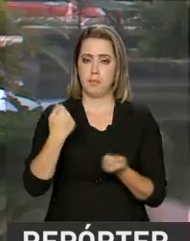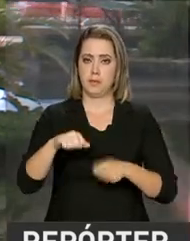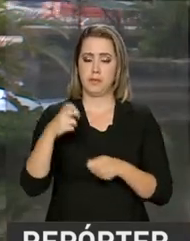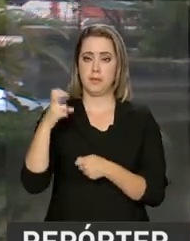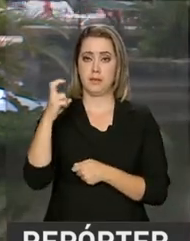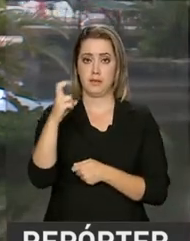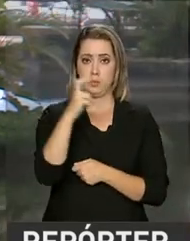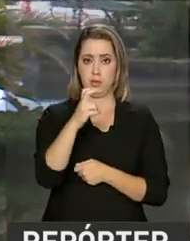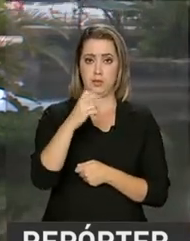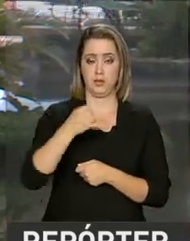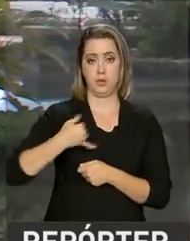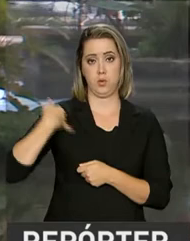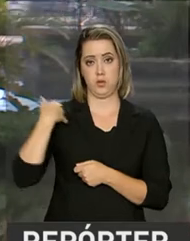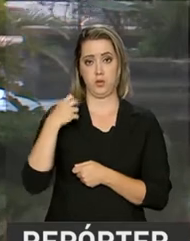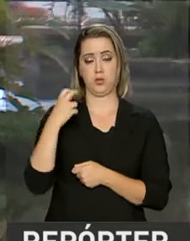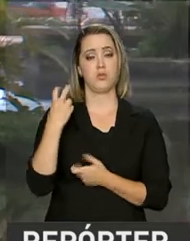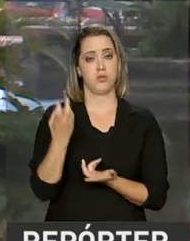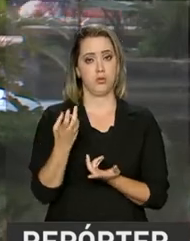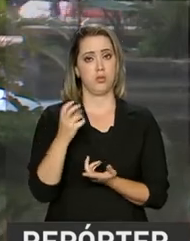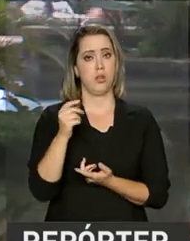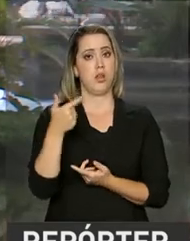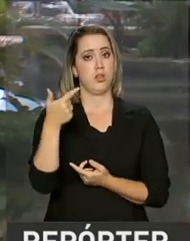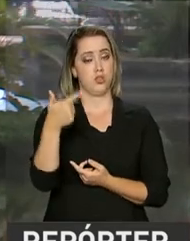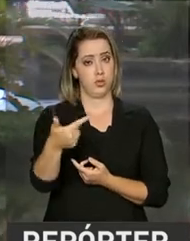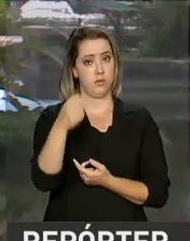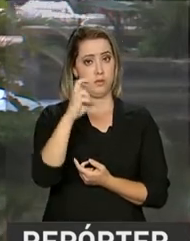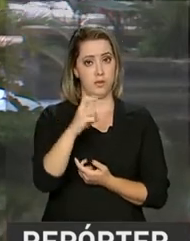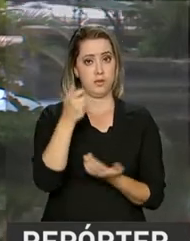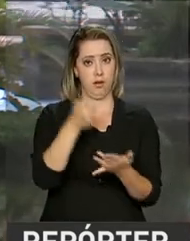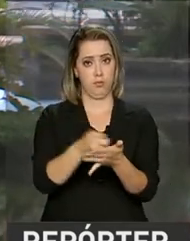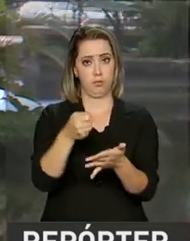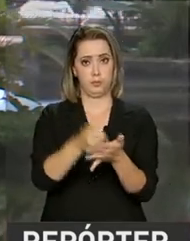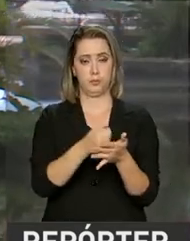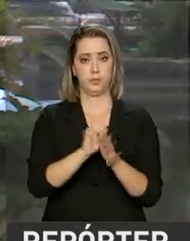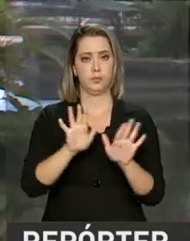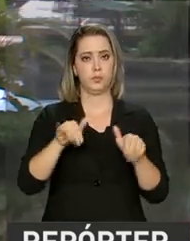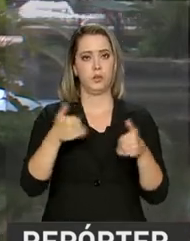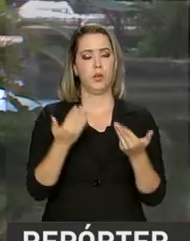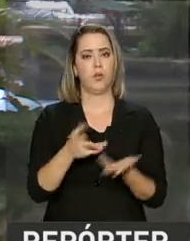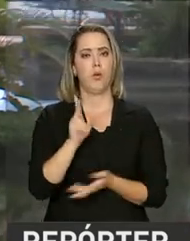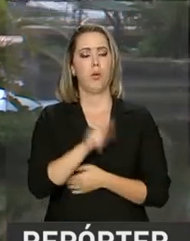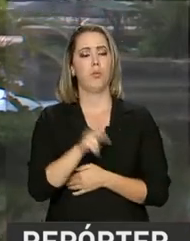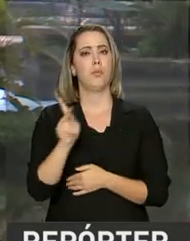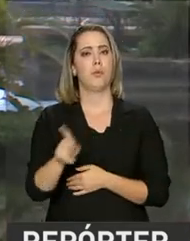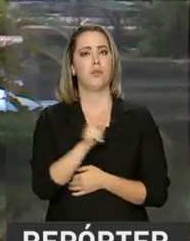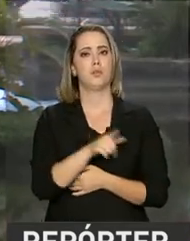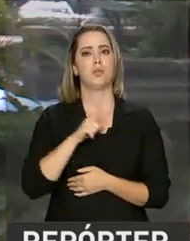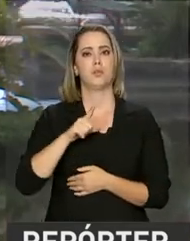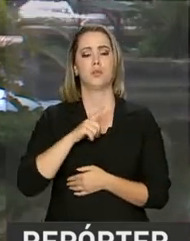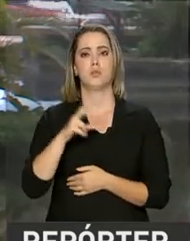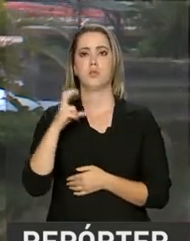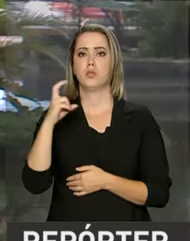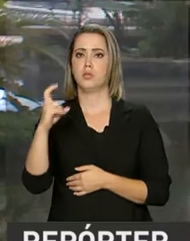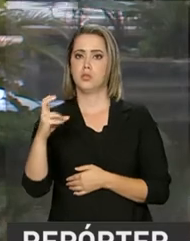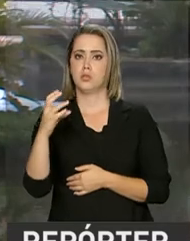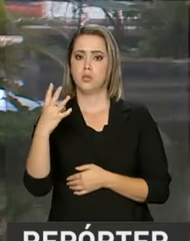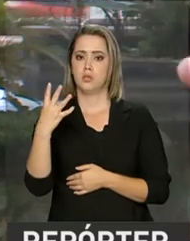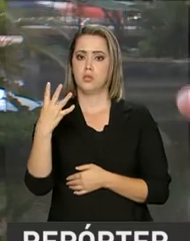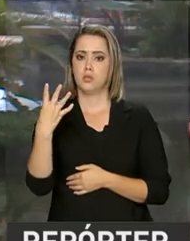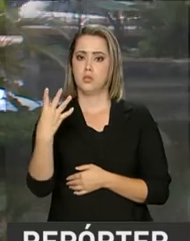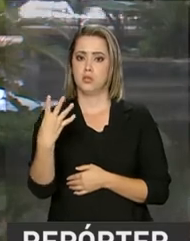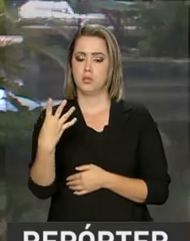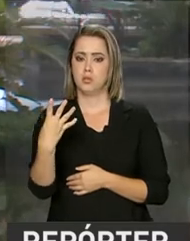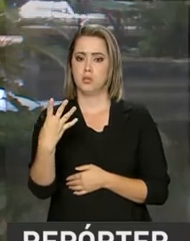pelo menos 25 anos de contribuição a partir do momento que o professor tiver 50 anos de idade se homem 48 anos de idade